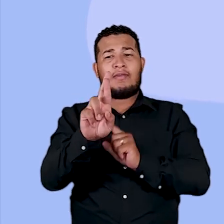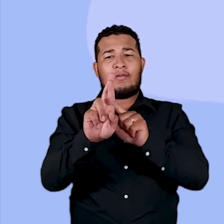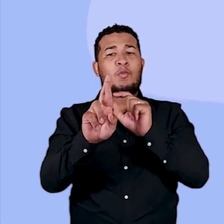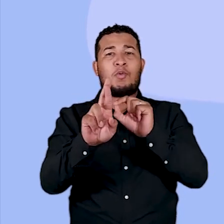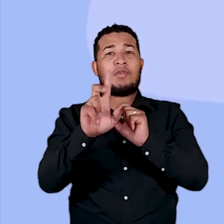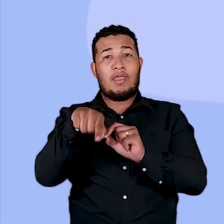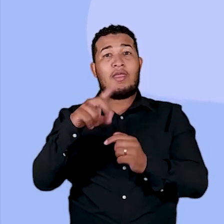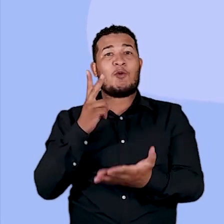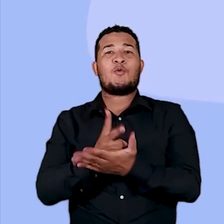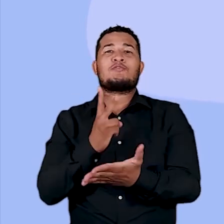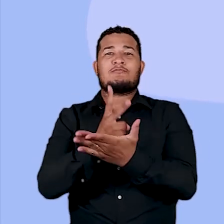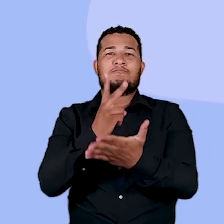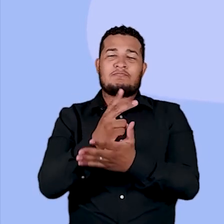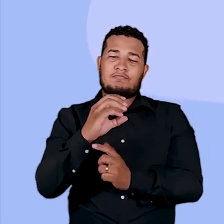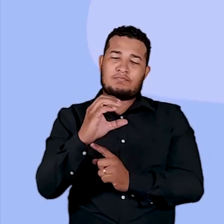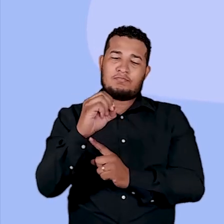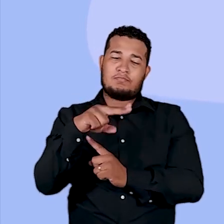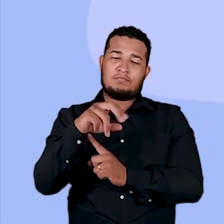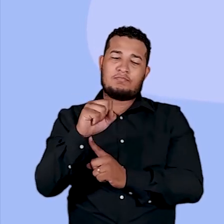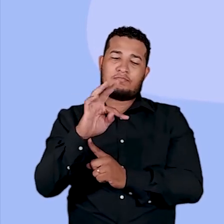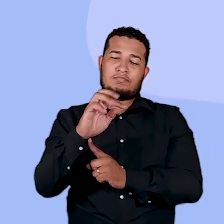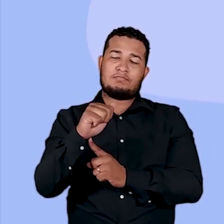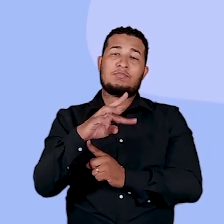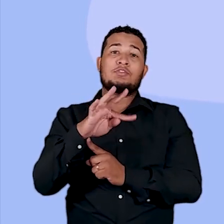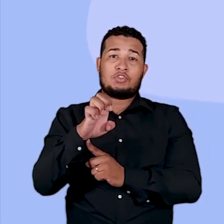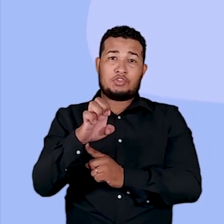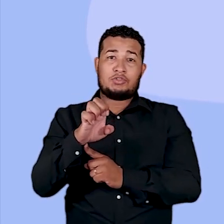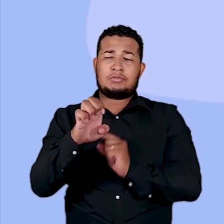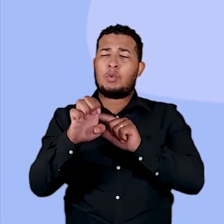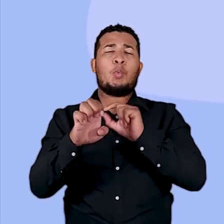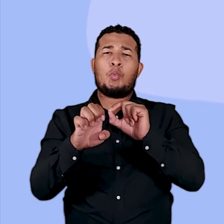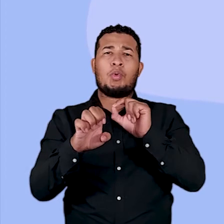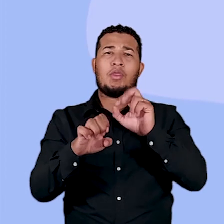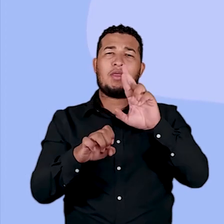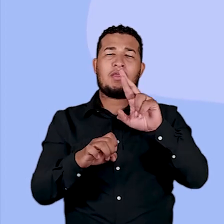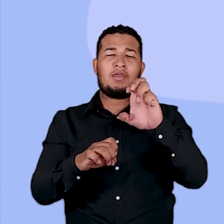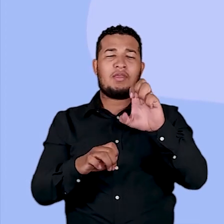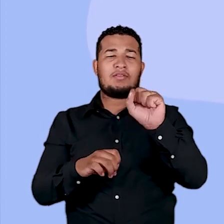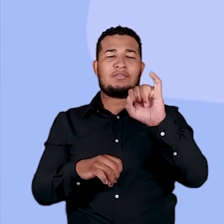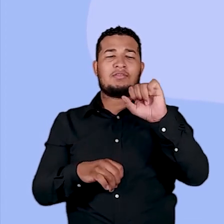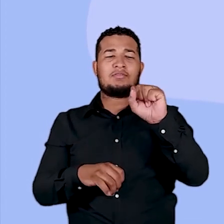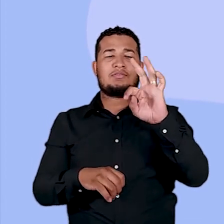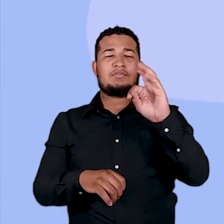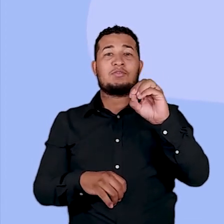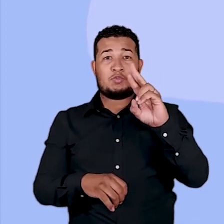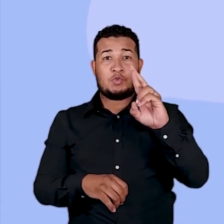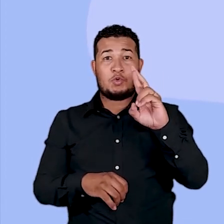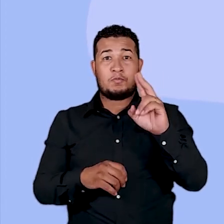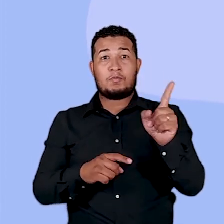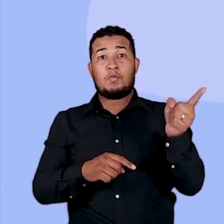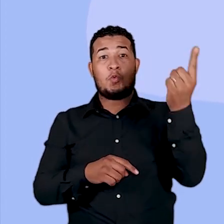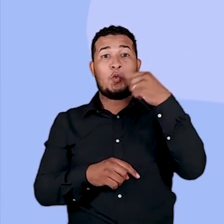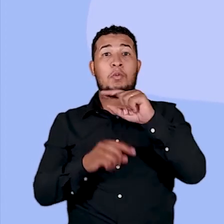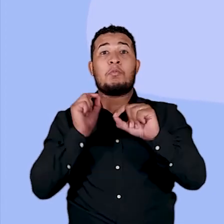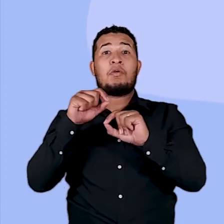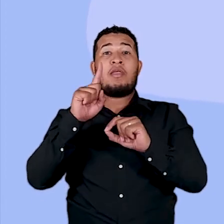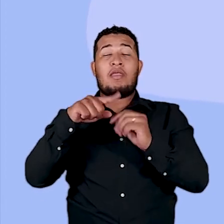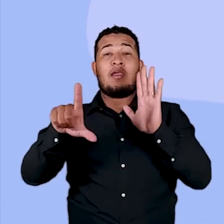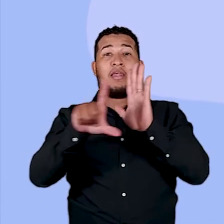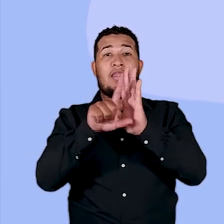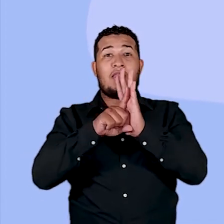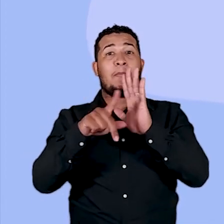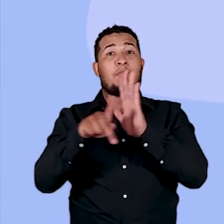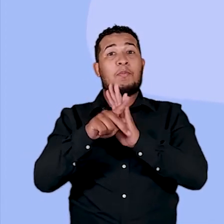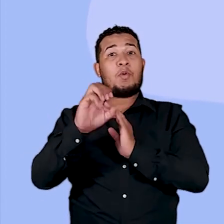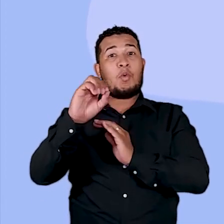Esse R para a gente é uma constante, que é o resistor. Esse aí embaixo, galera, é a nossa lei de Ohm. A lei de